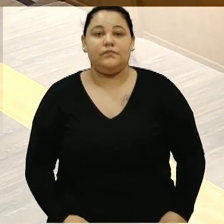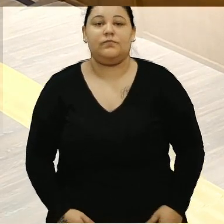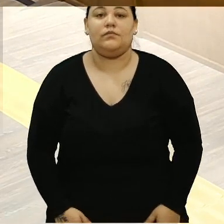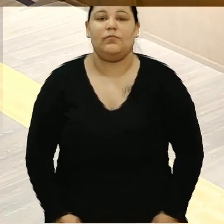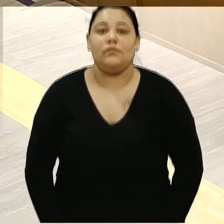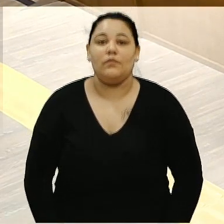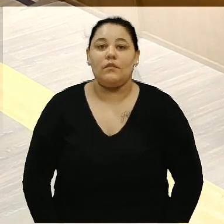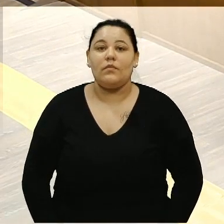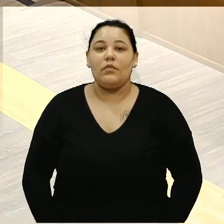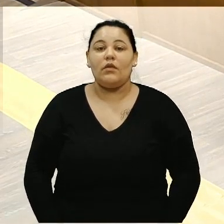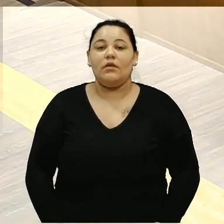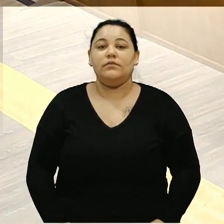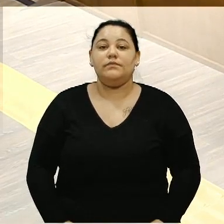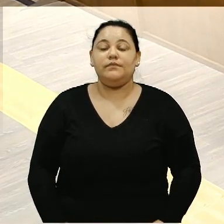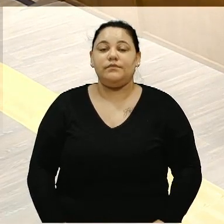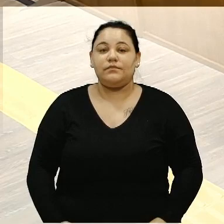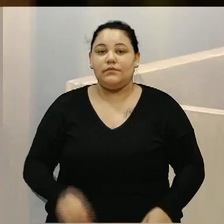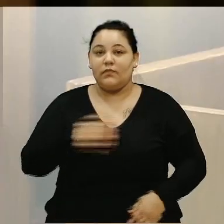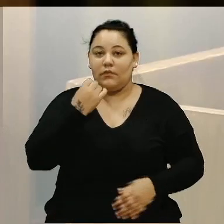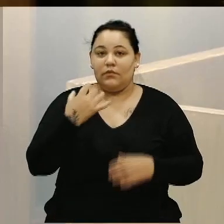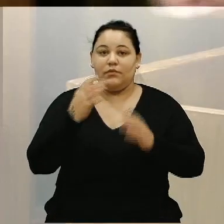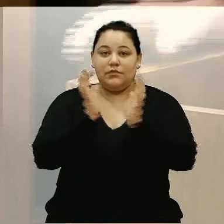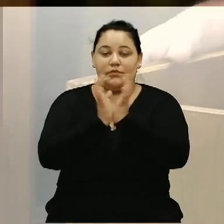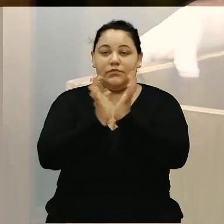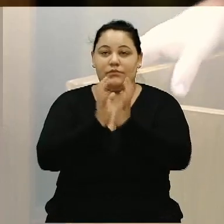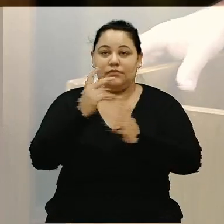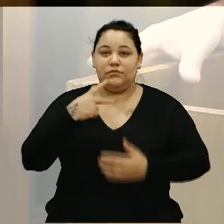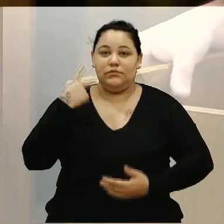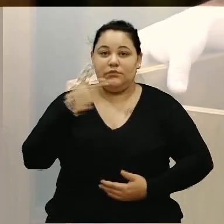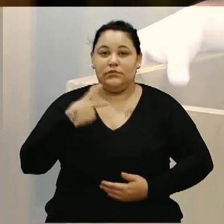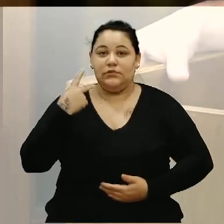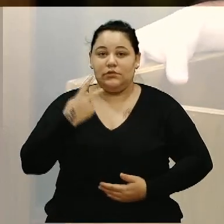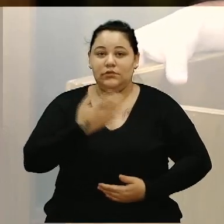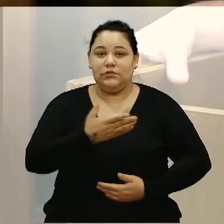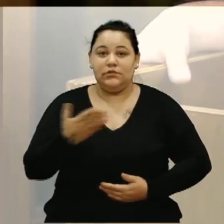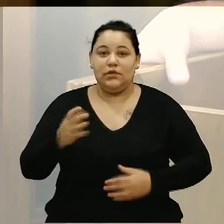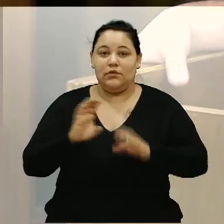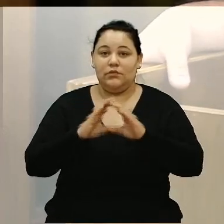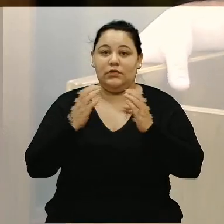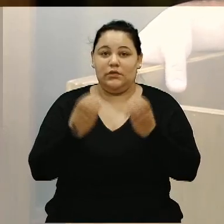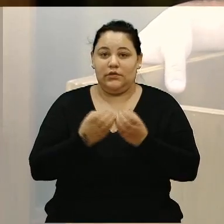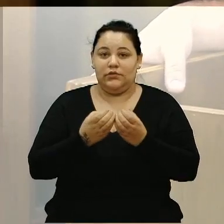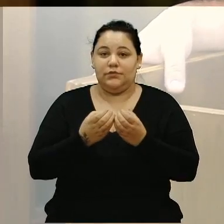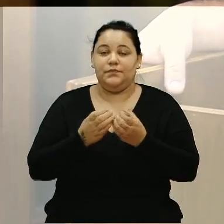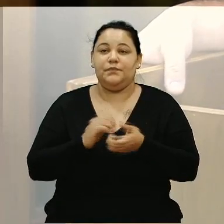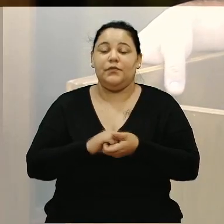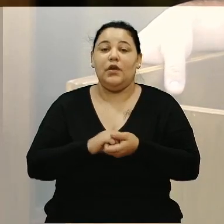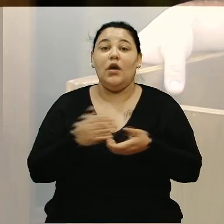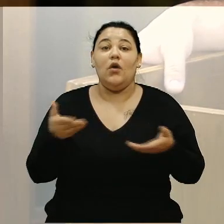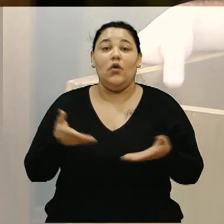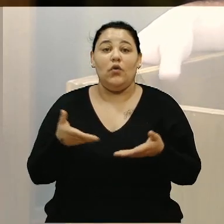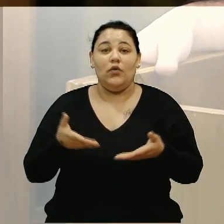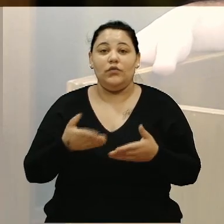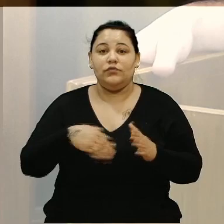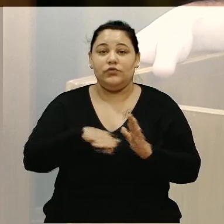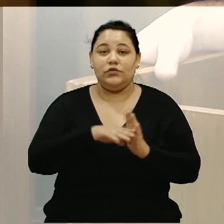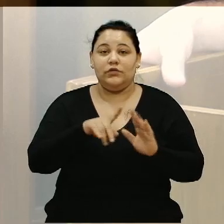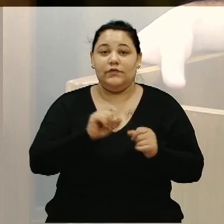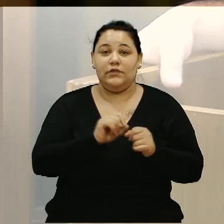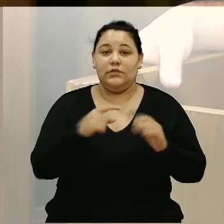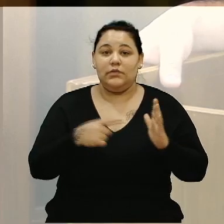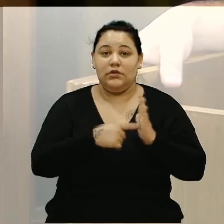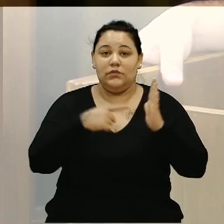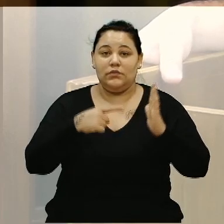Bom, colegas vereadores, vereadoras, comunidade, hoje eu venho aqui para fazer uma denúncia grave